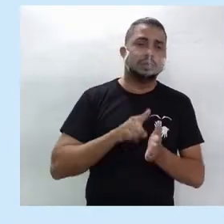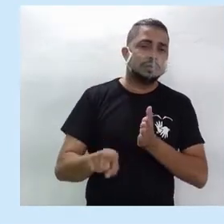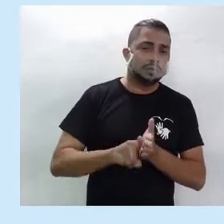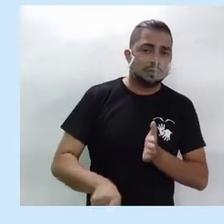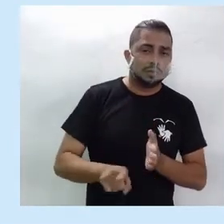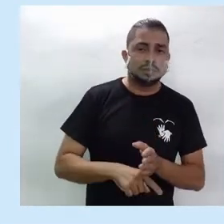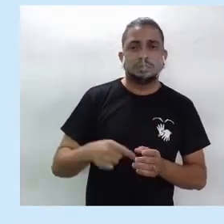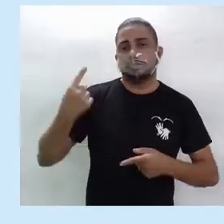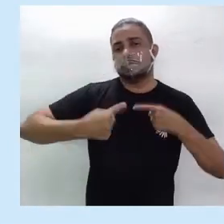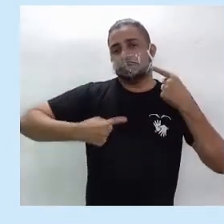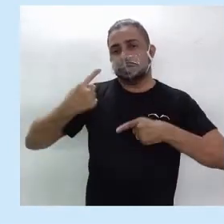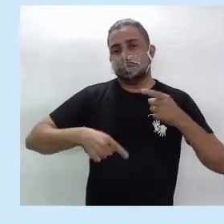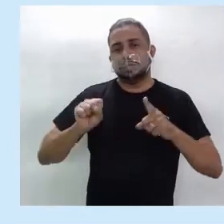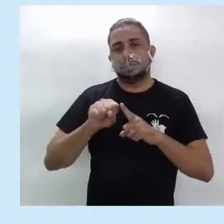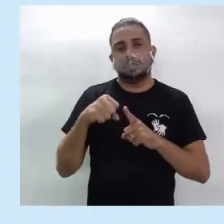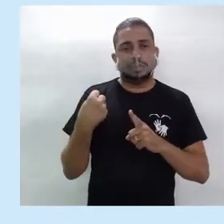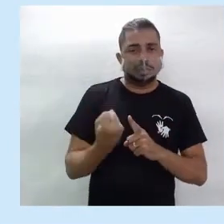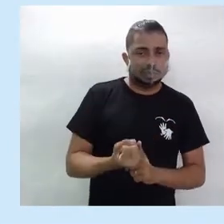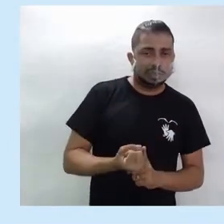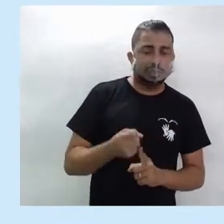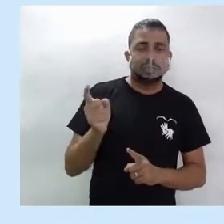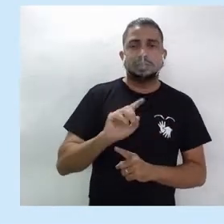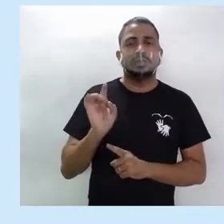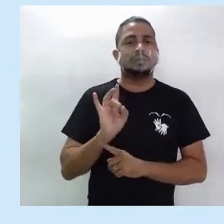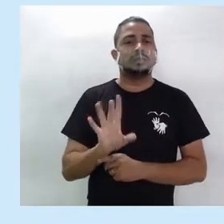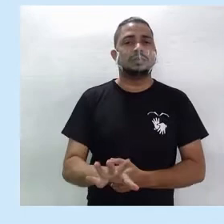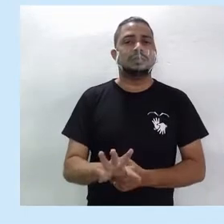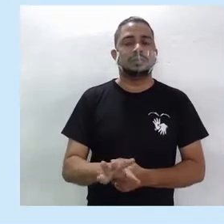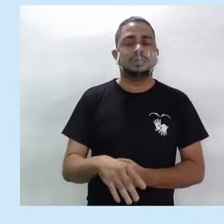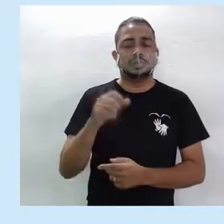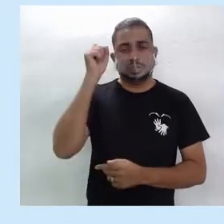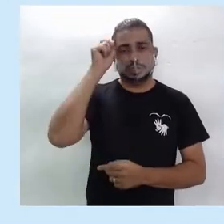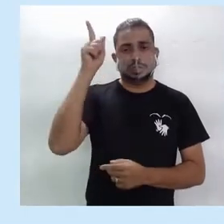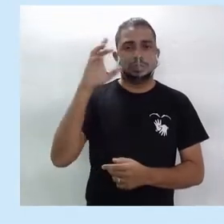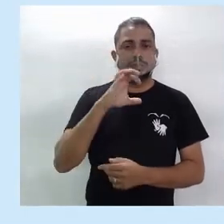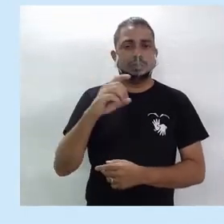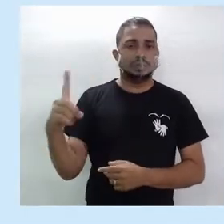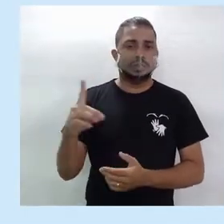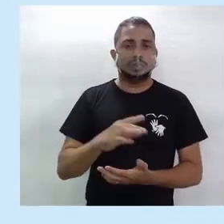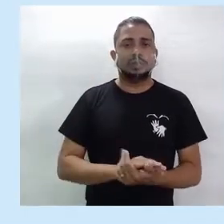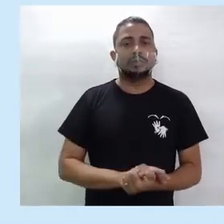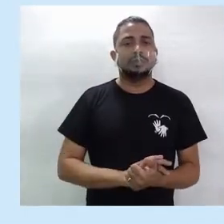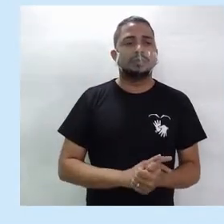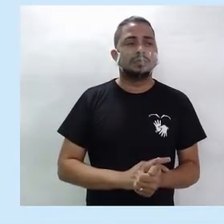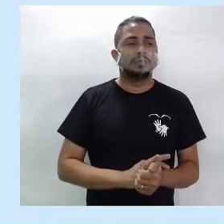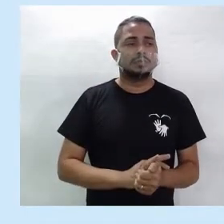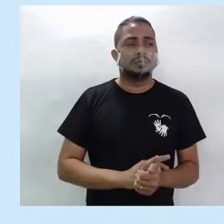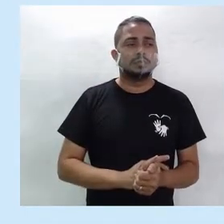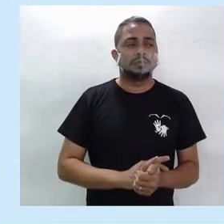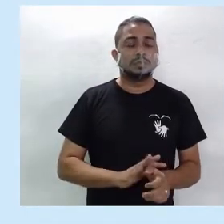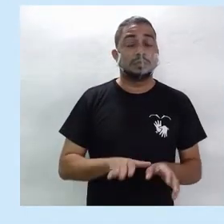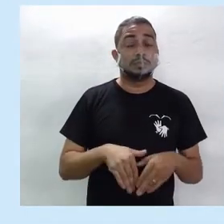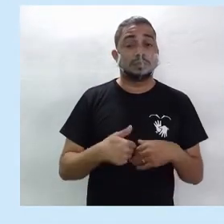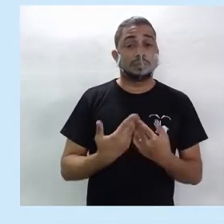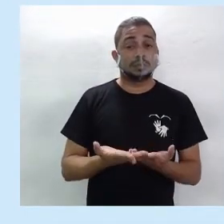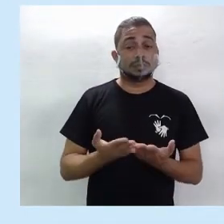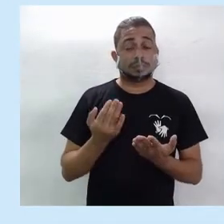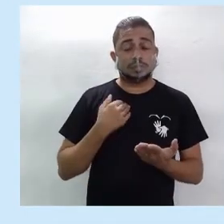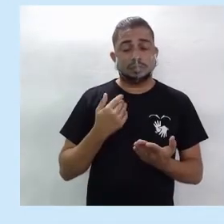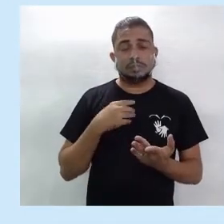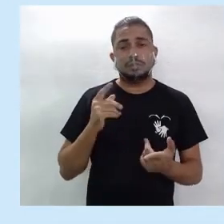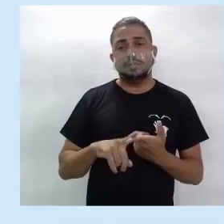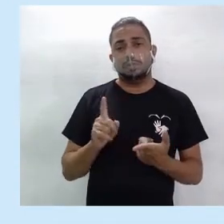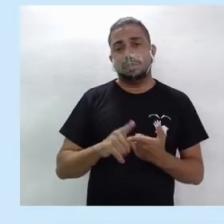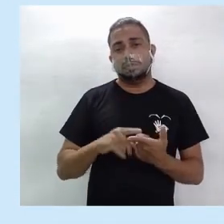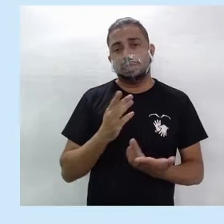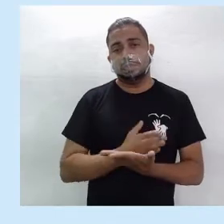políticas, para o entendimento de questões sociais, não só na ideia de coordenadas, certo? Vamos continuar. Então, eu trouxe para vocês também